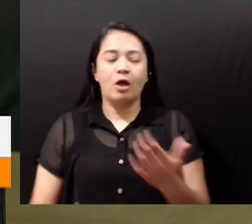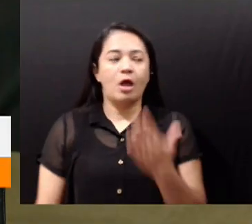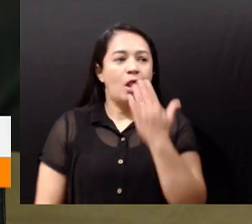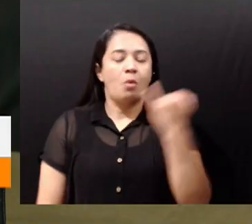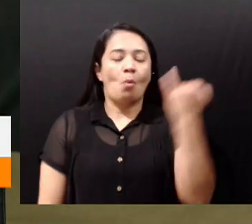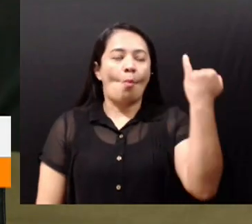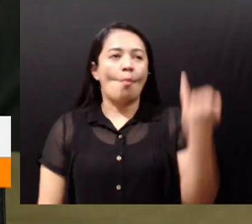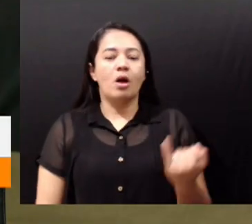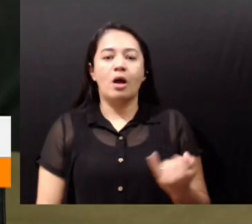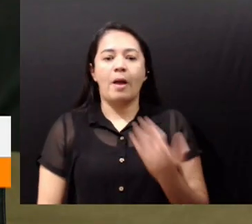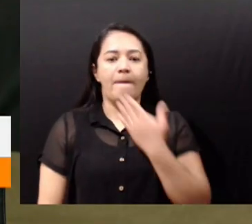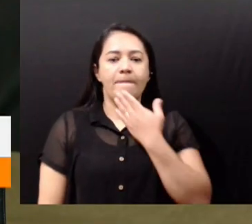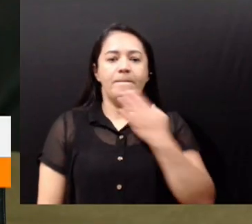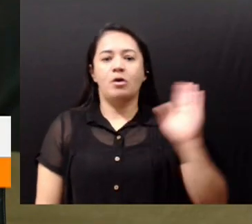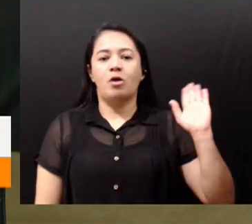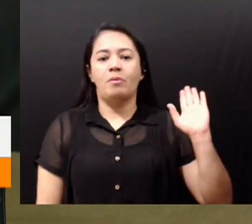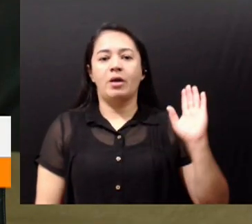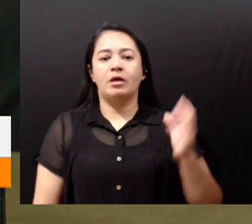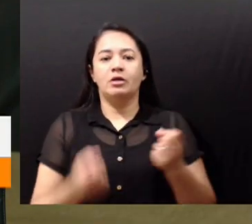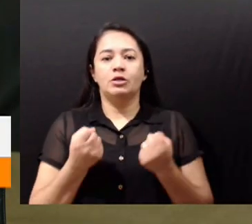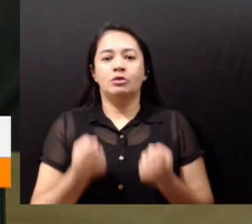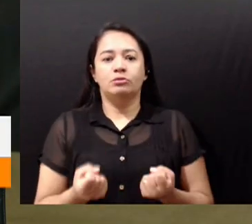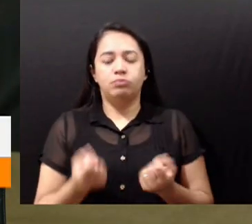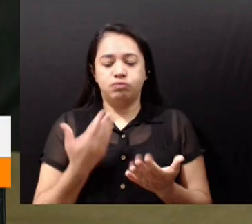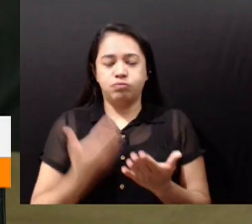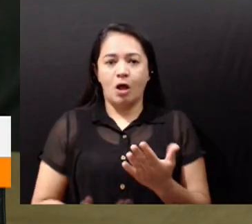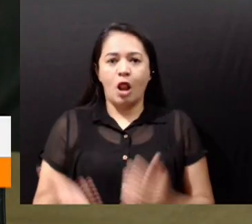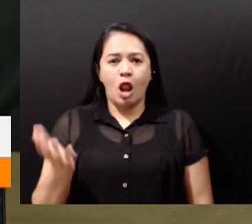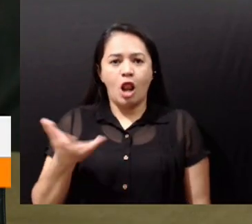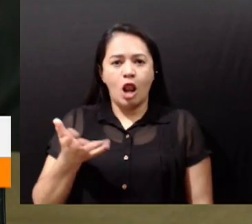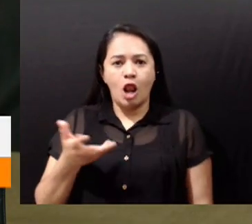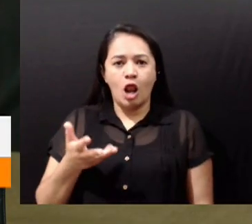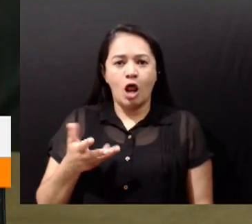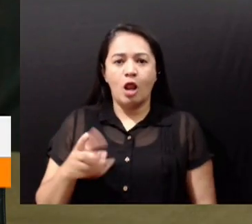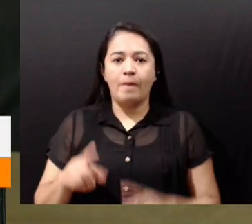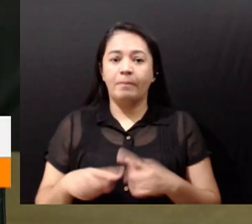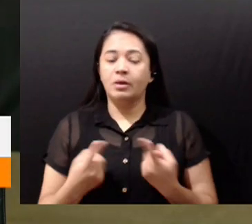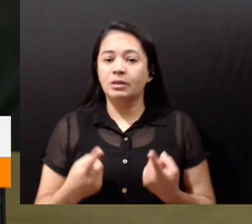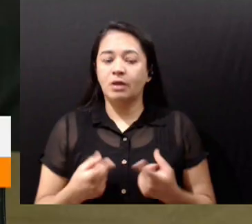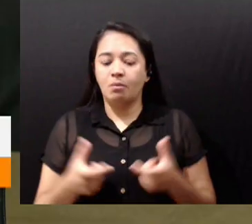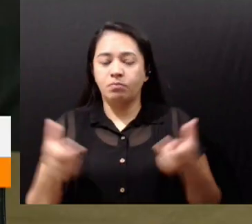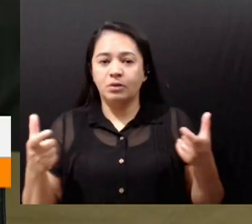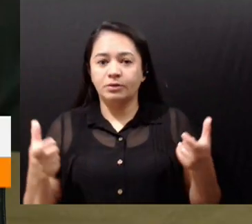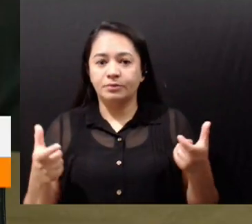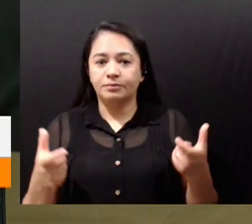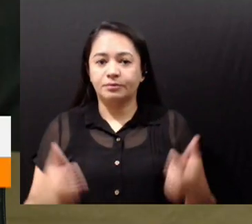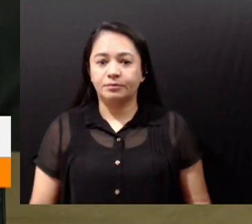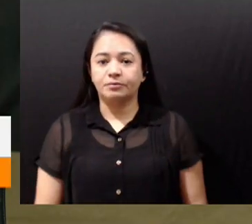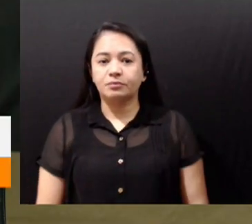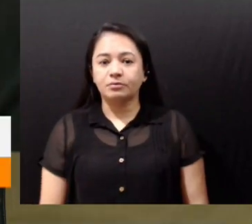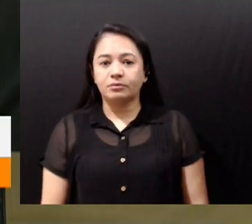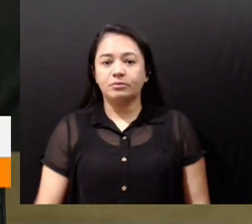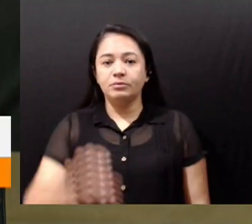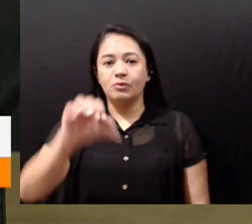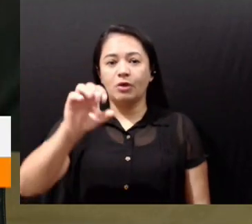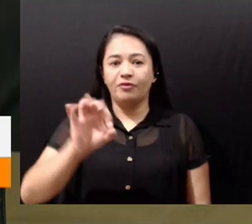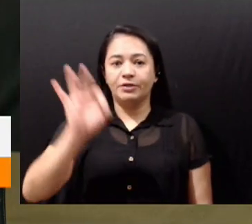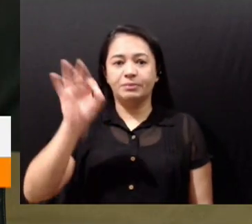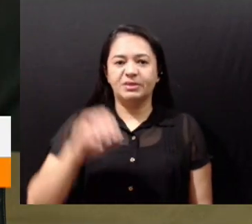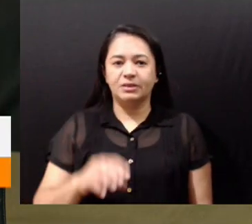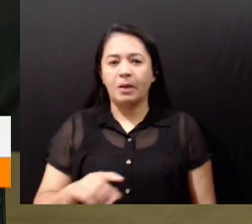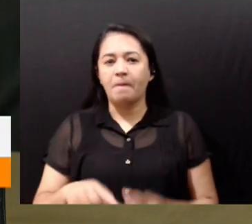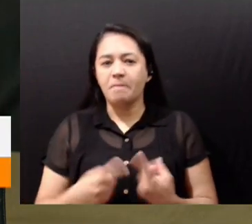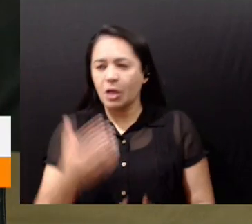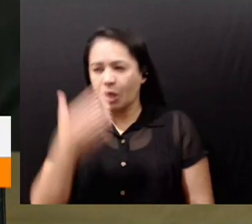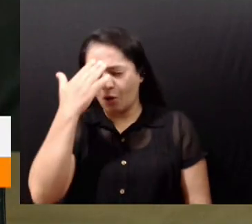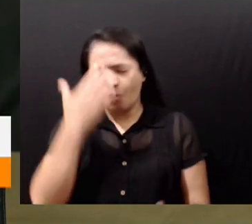peso acelerada e o resultado, na maioria das vezes, eu não vou colocar 90% porque eu não sou entendida do assunto, mas eu acredito que na maioria das